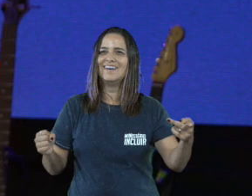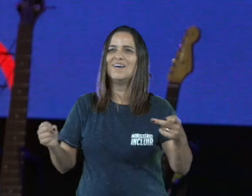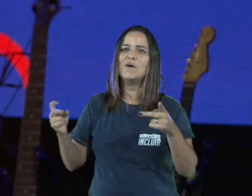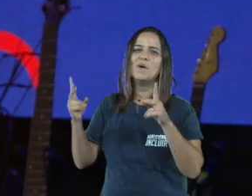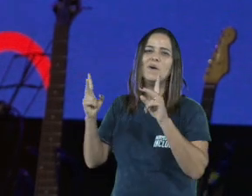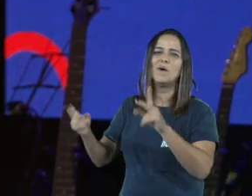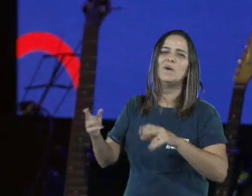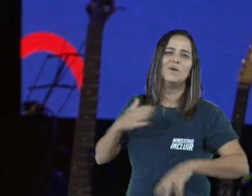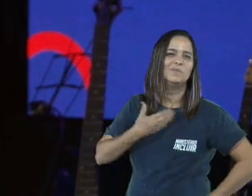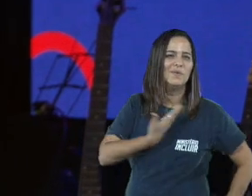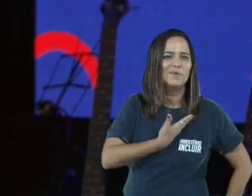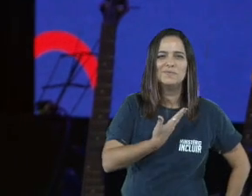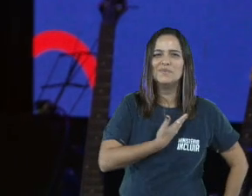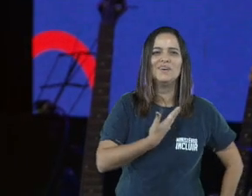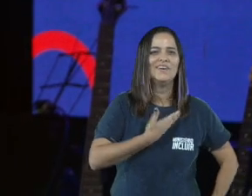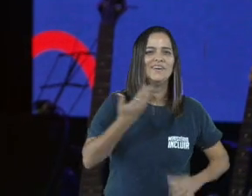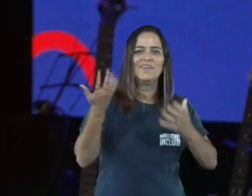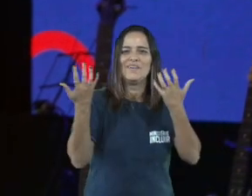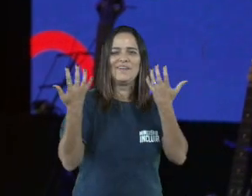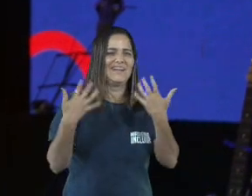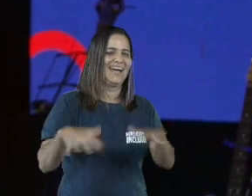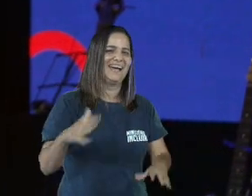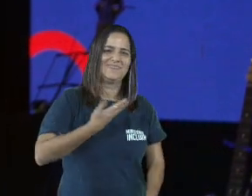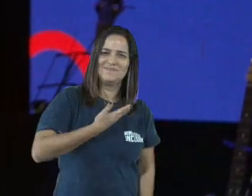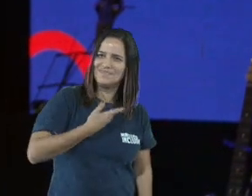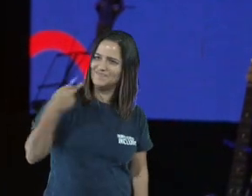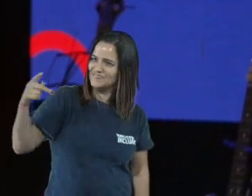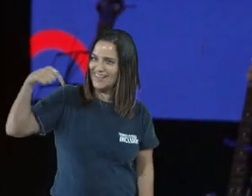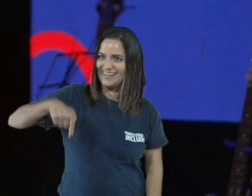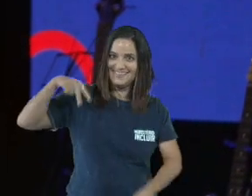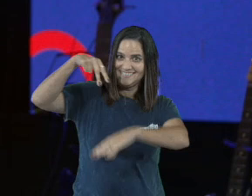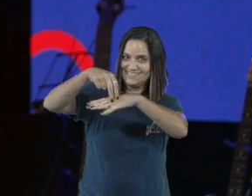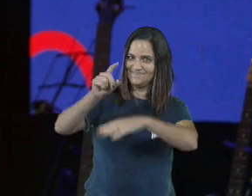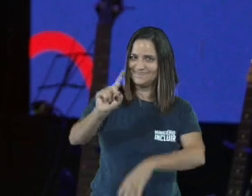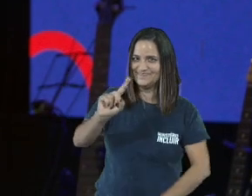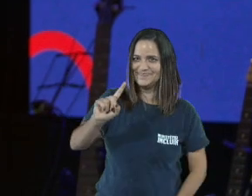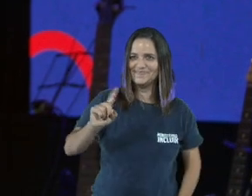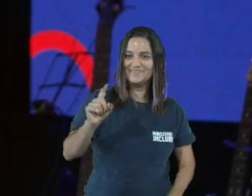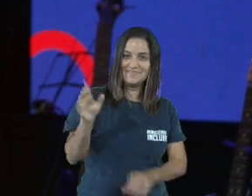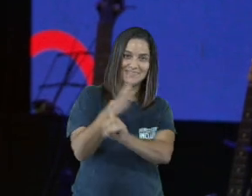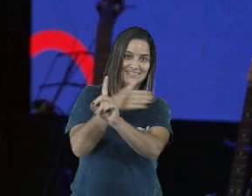Oi gente deu um tapa na orelha deu um tapa e saiu correndo ficou no prejuízo